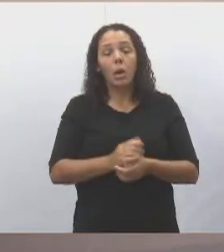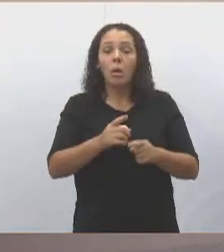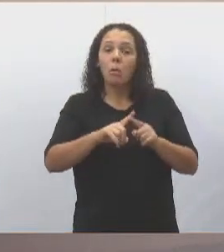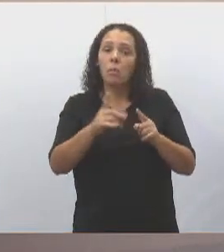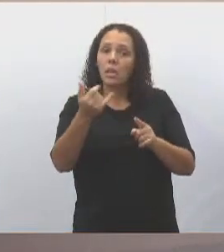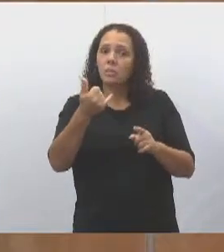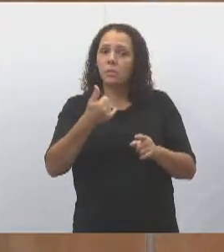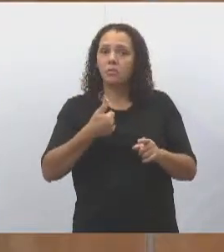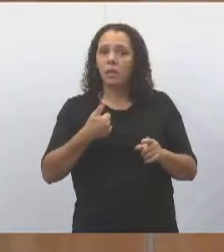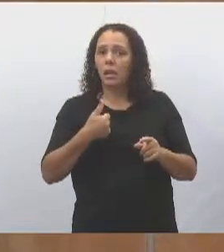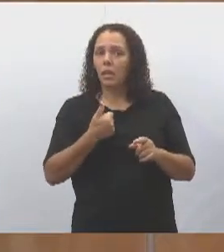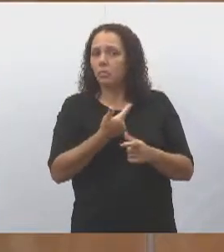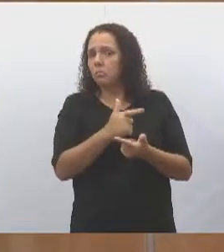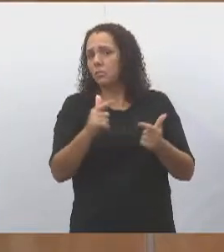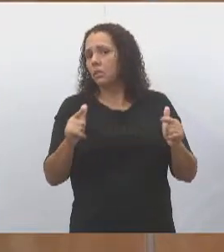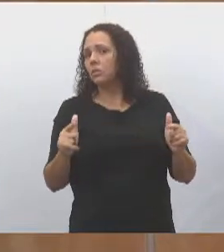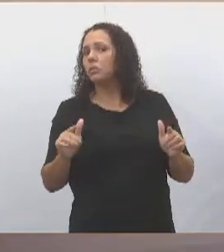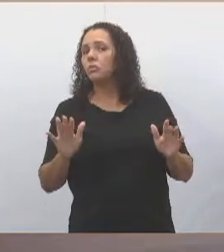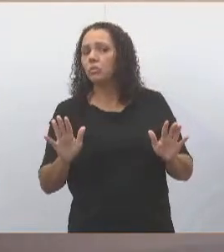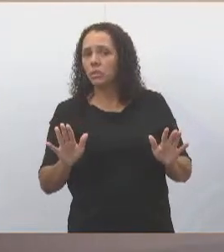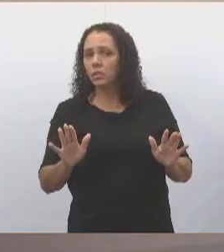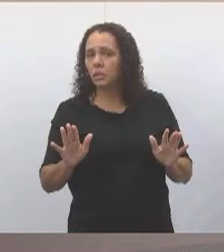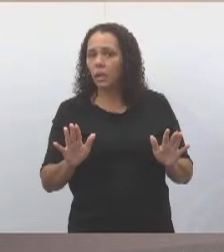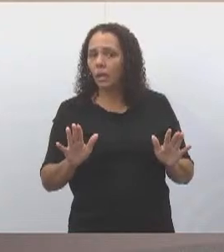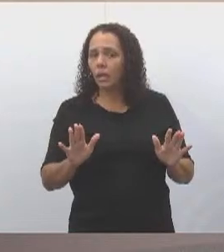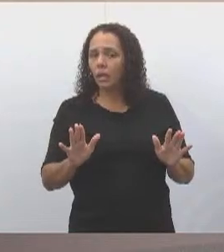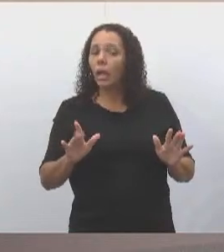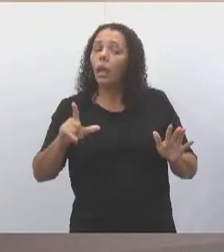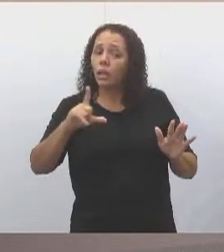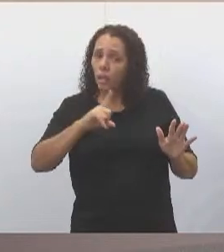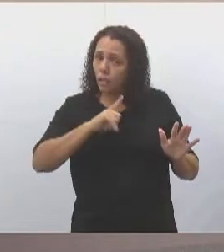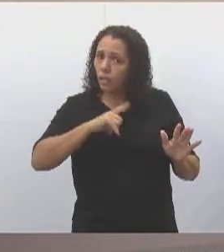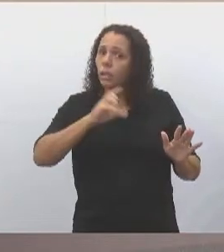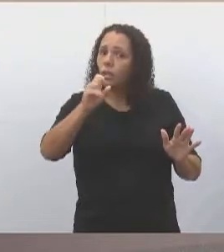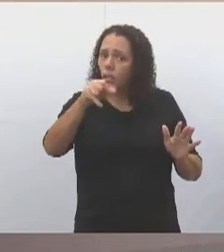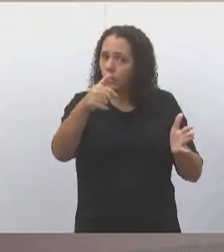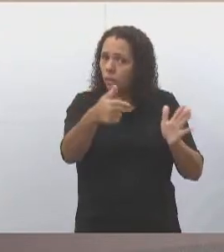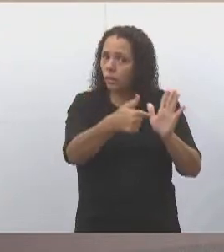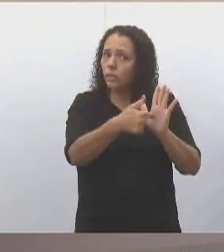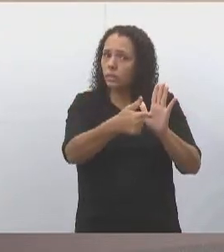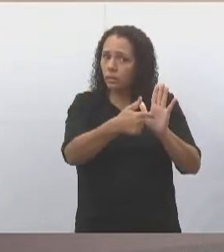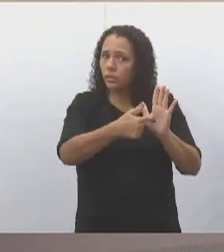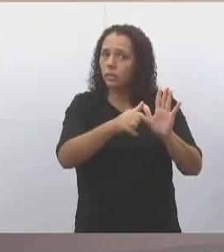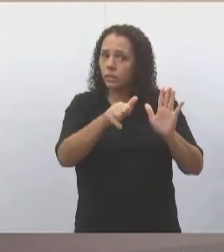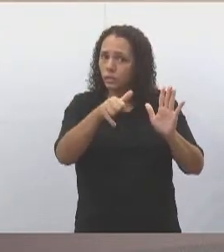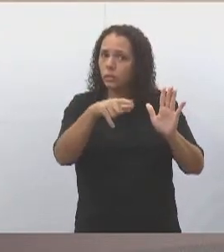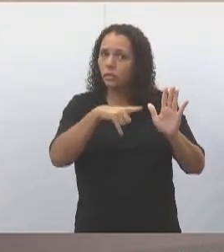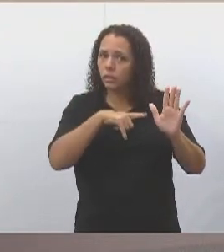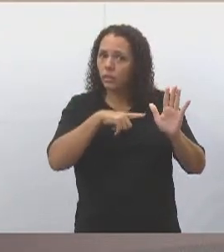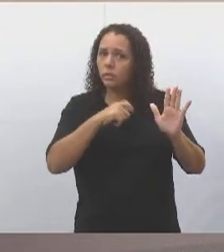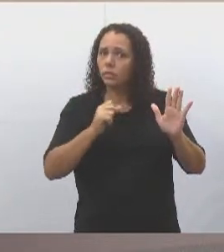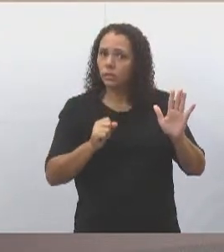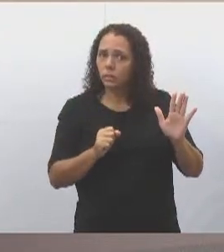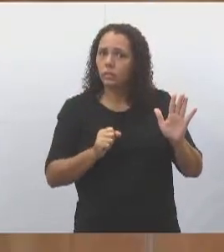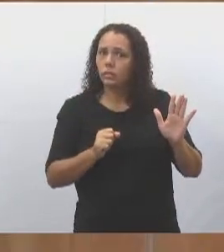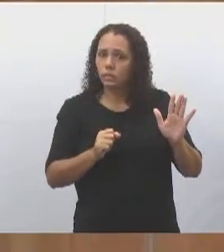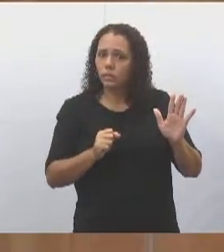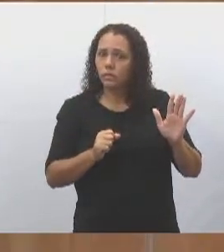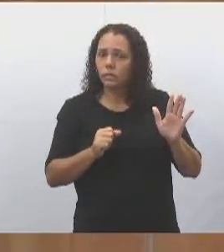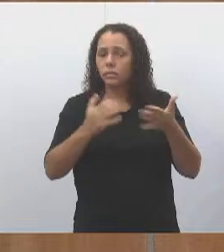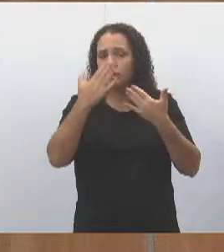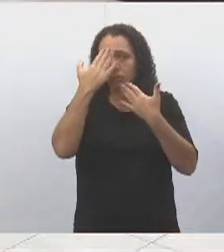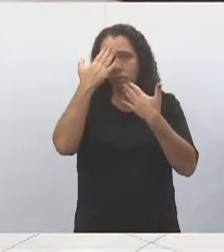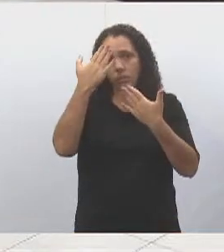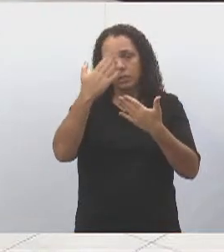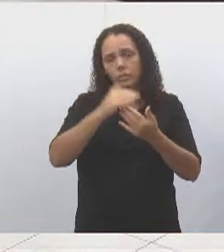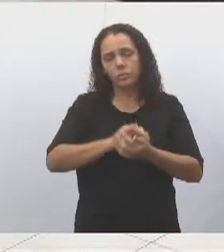não está, exatamente. Está previsto. Está previsto, exatamente, vinculado. Não, agradeço. Ter, então, agradeço. Obrigado.